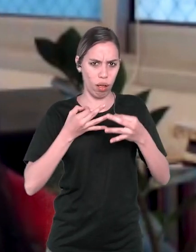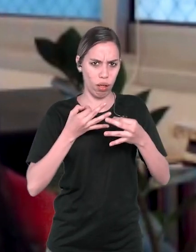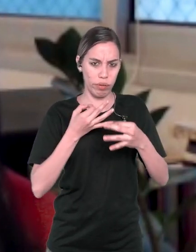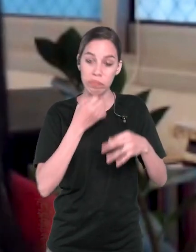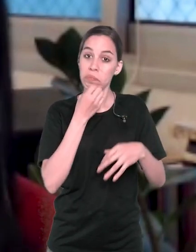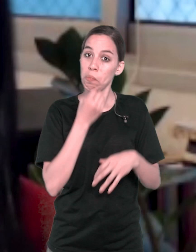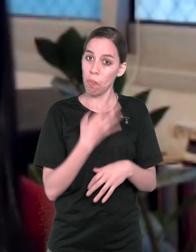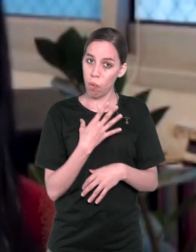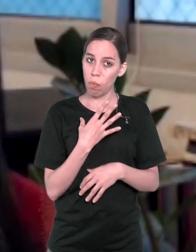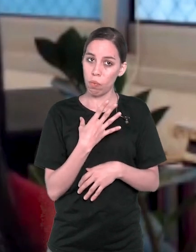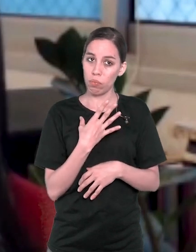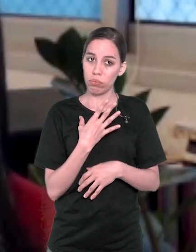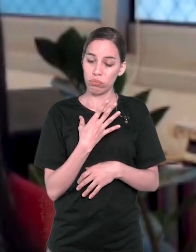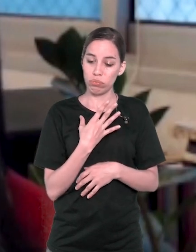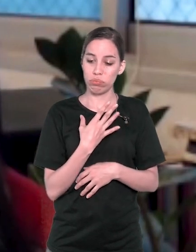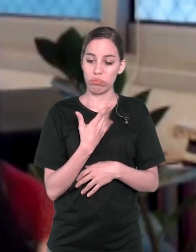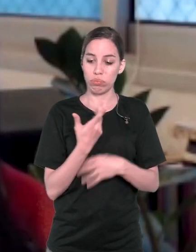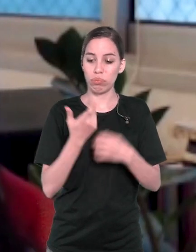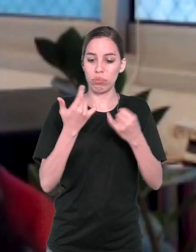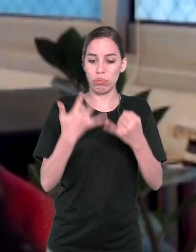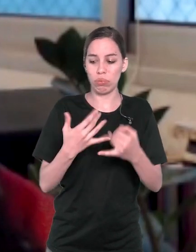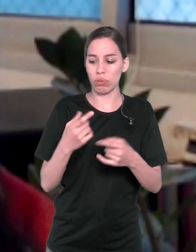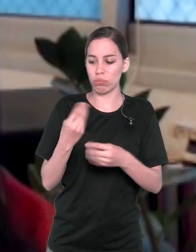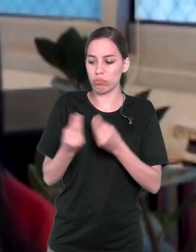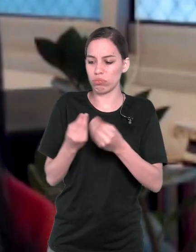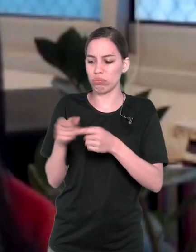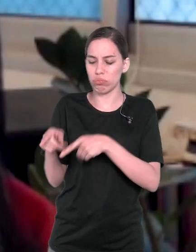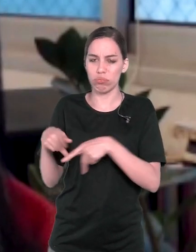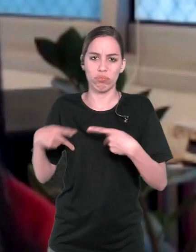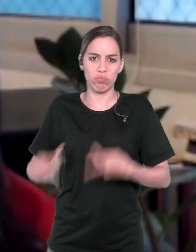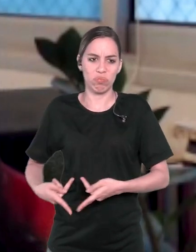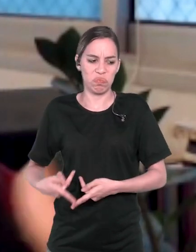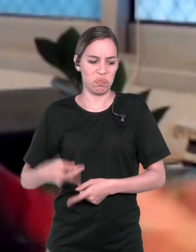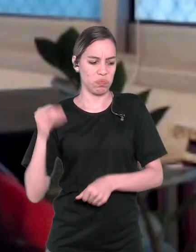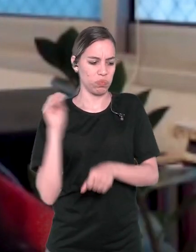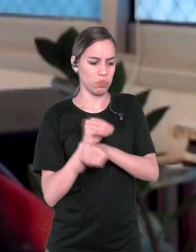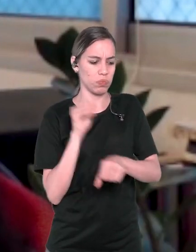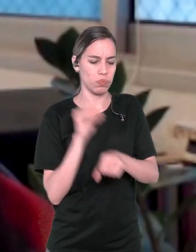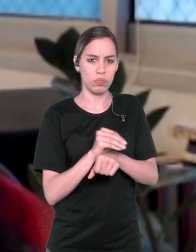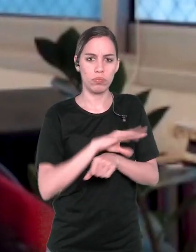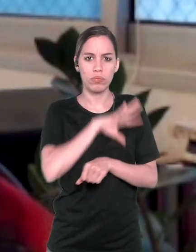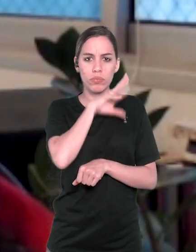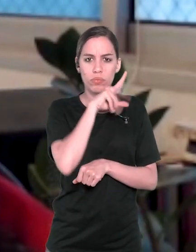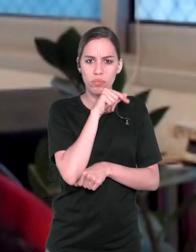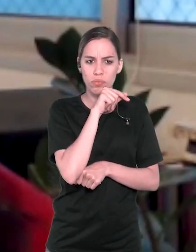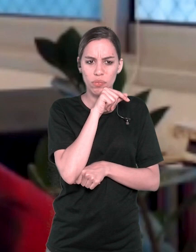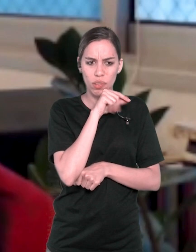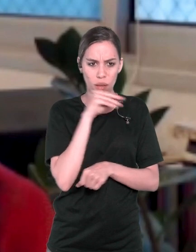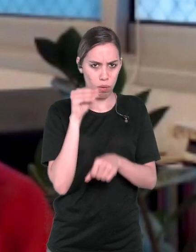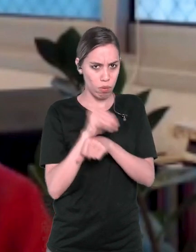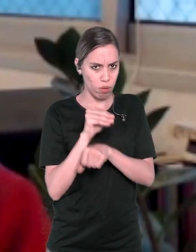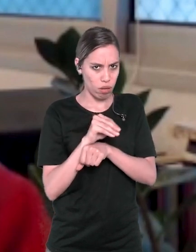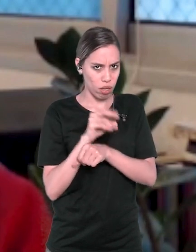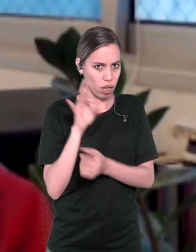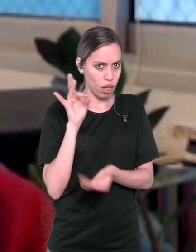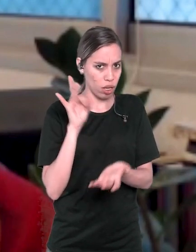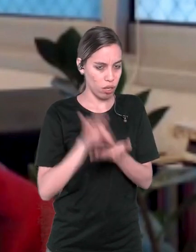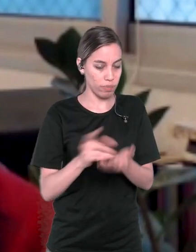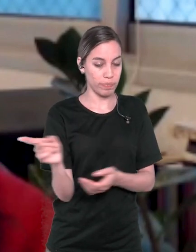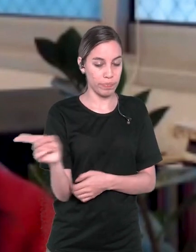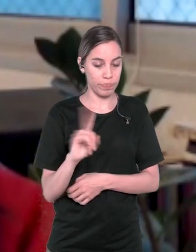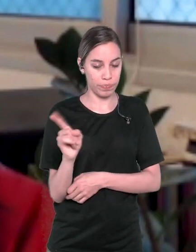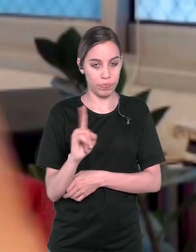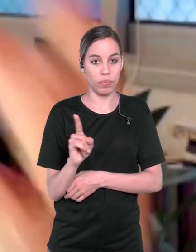à arrogância humana no trato dos animais, na exploração dos animais, né,